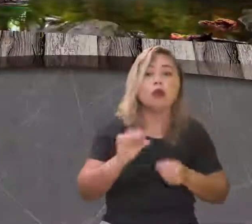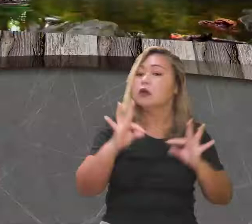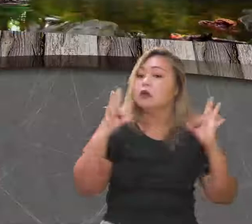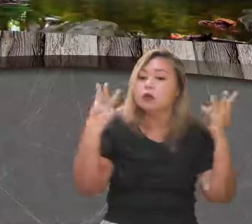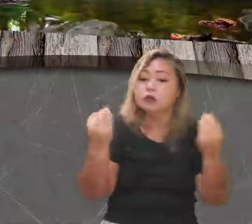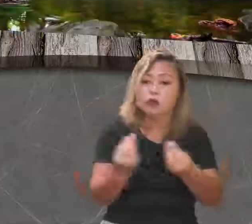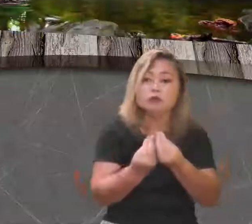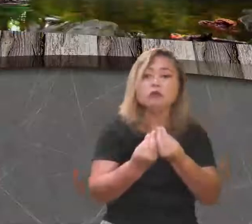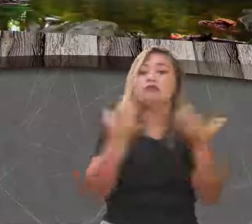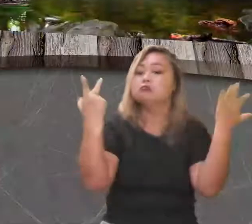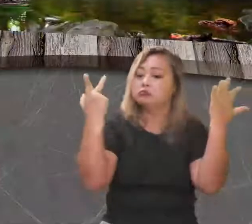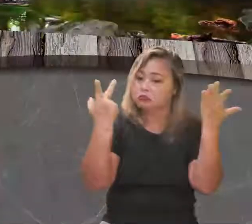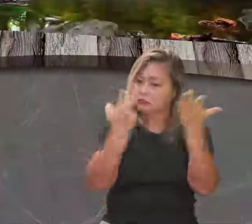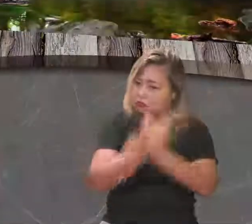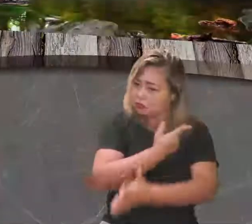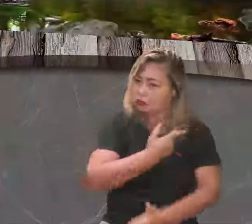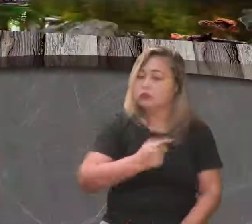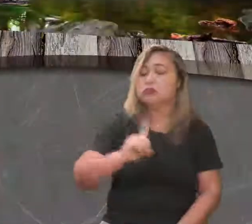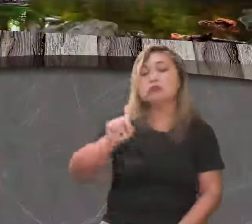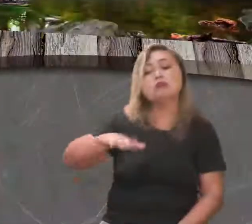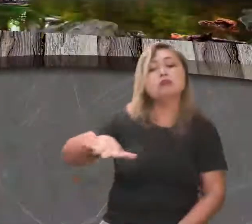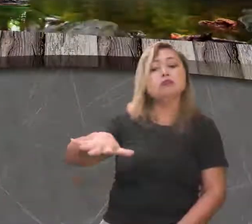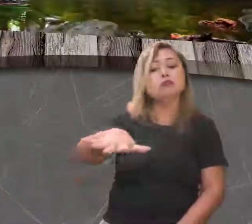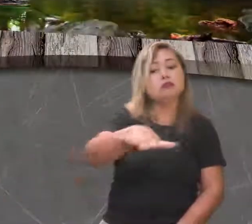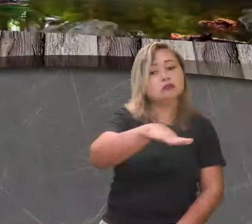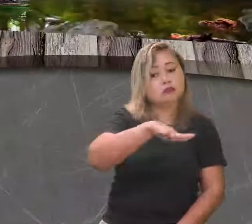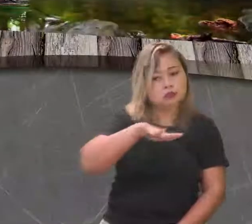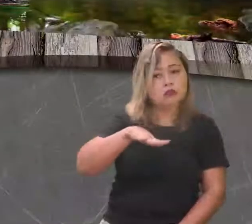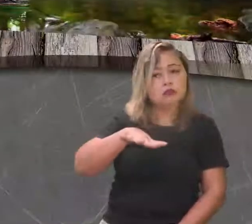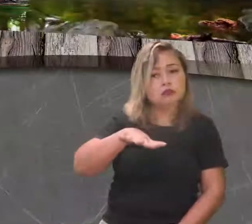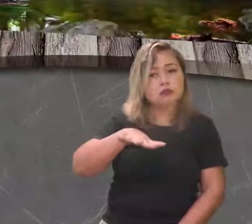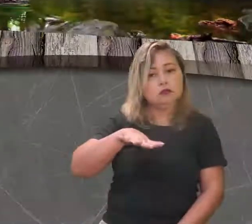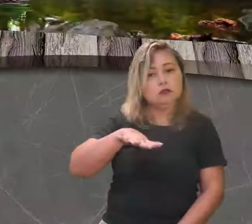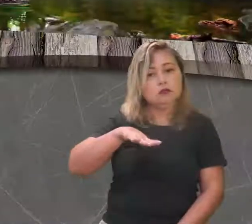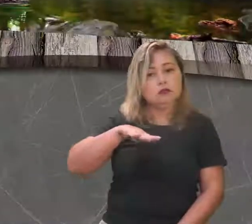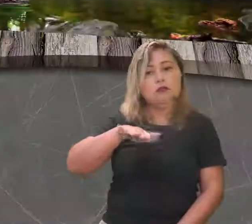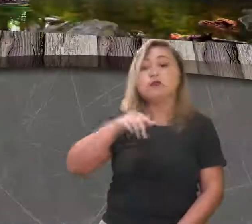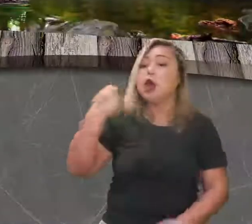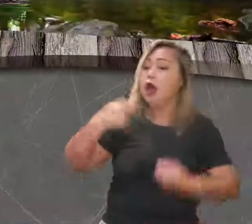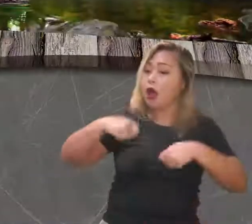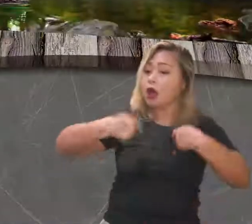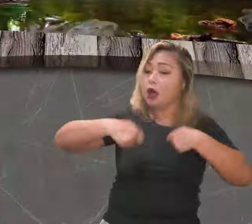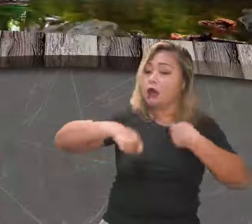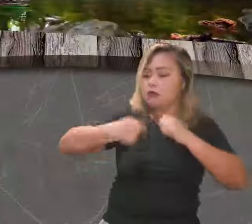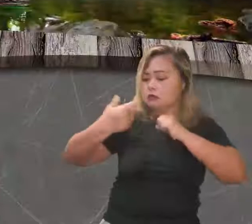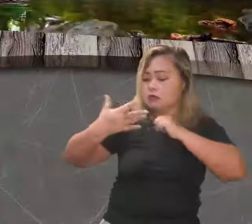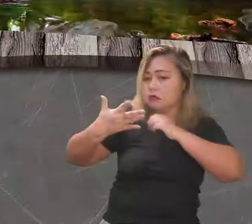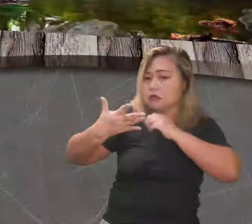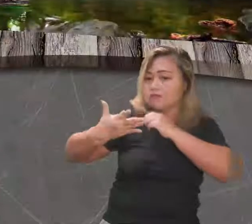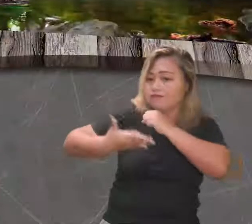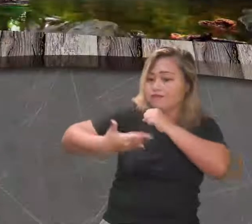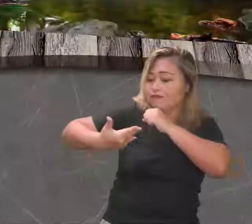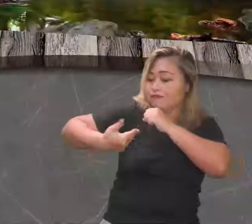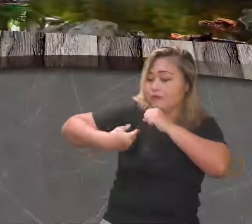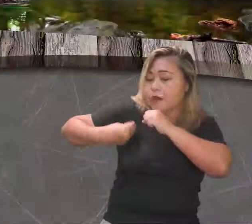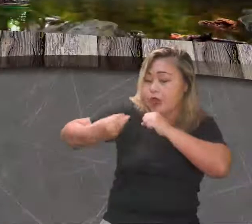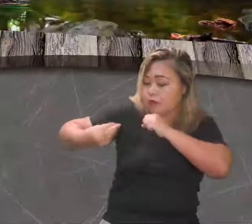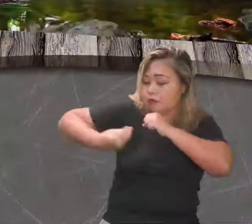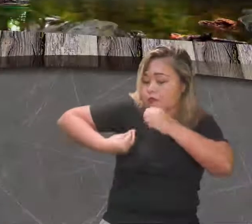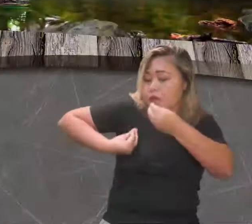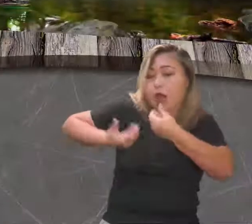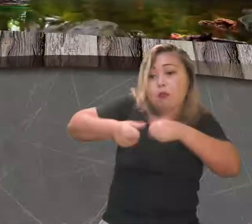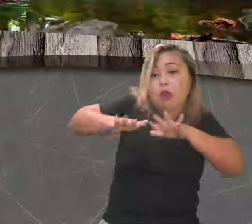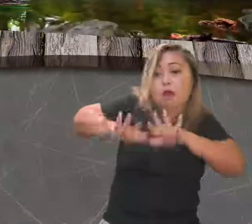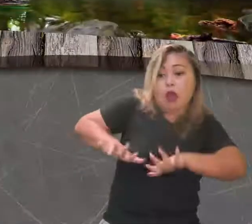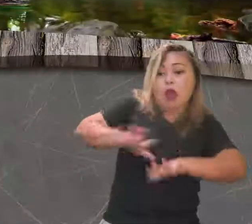tudo isso acontece no ambiente. E essas necessidades básicas precisam ser atendidas para que eles fiquem